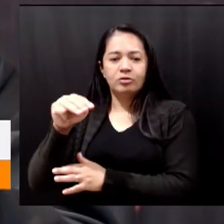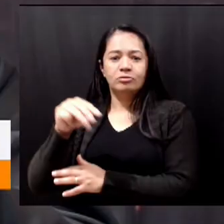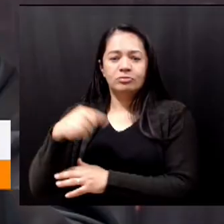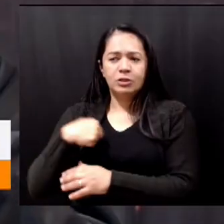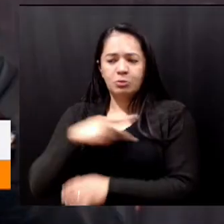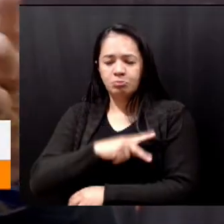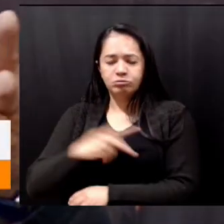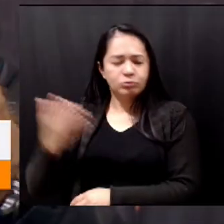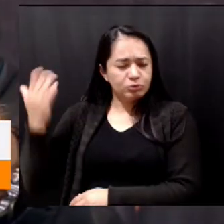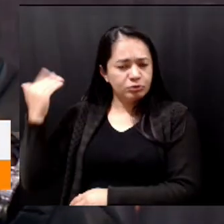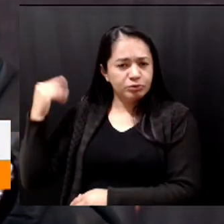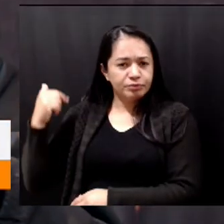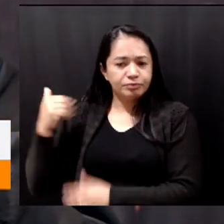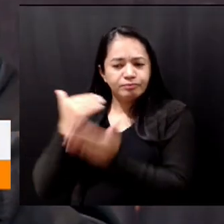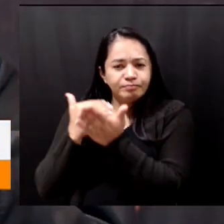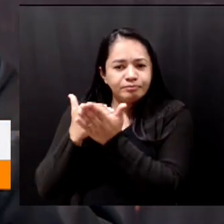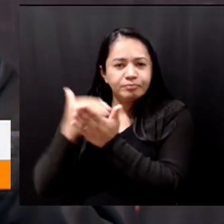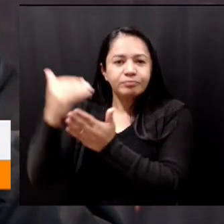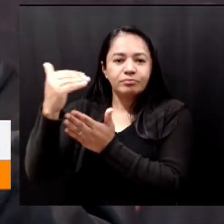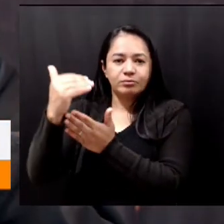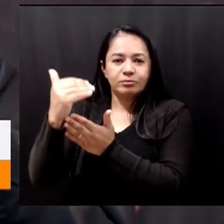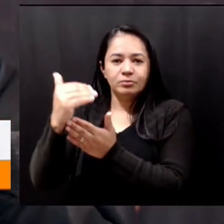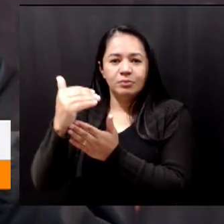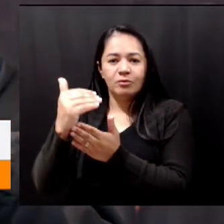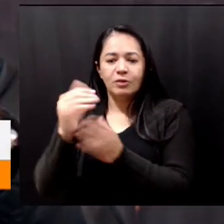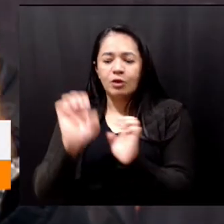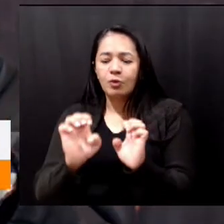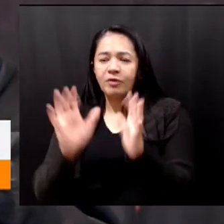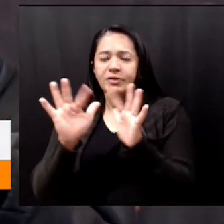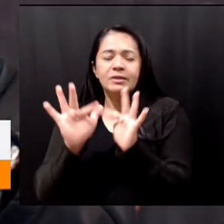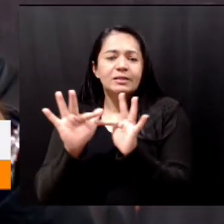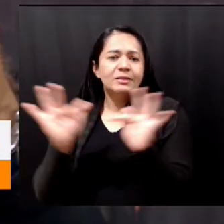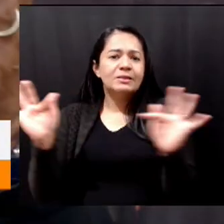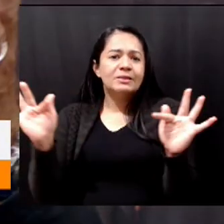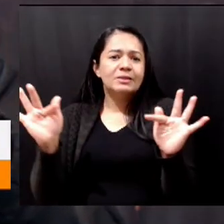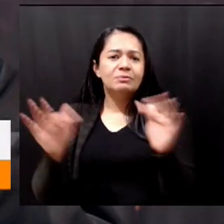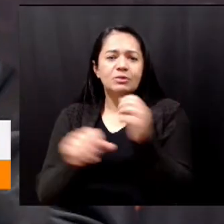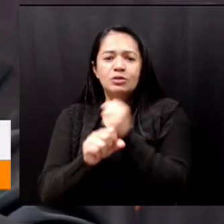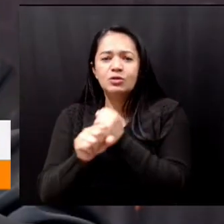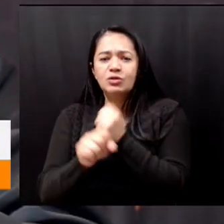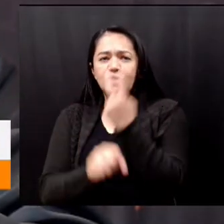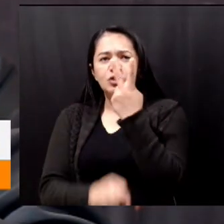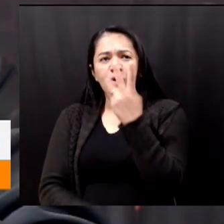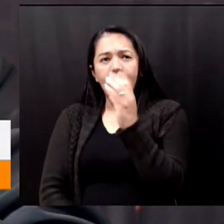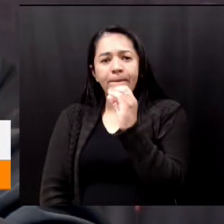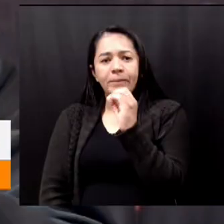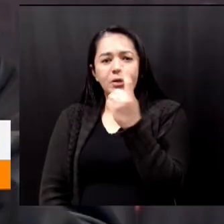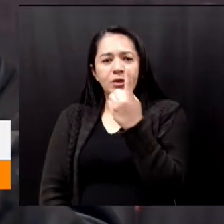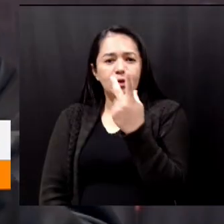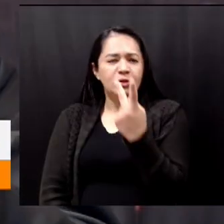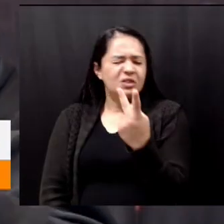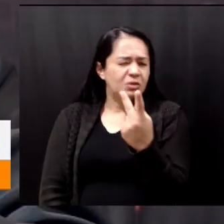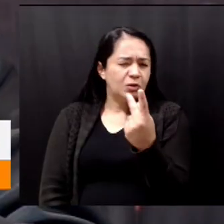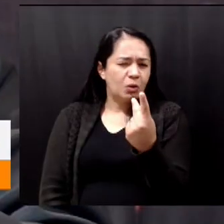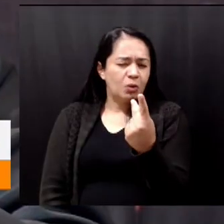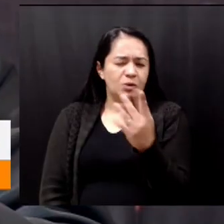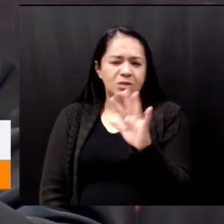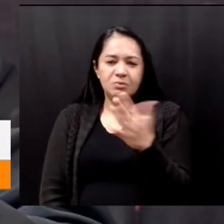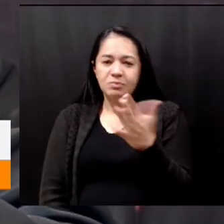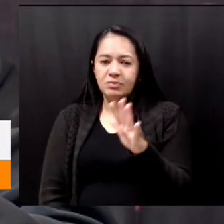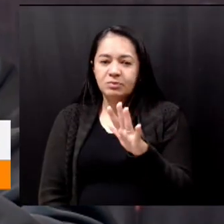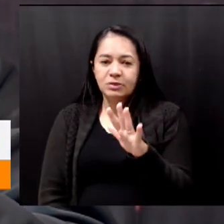com um pequeno evento lá nos idos de 2012, 2010, né? Queria